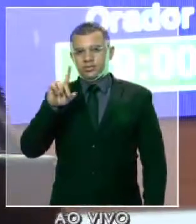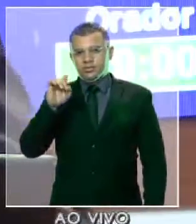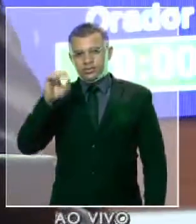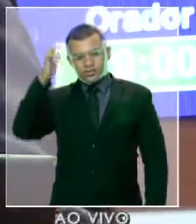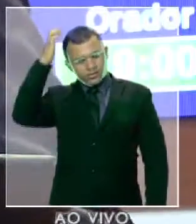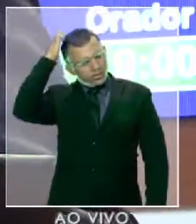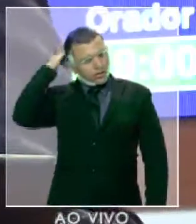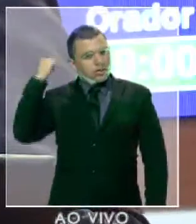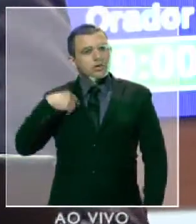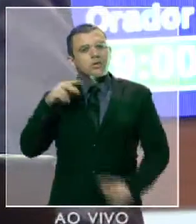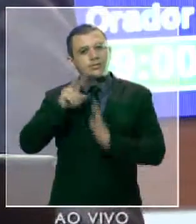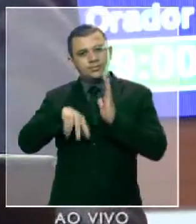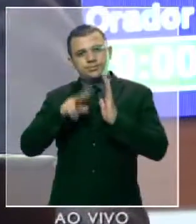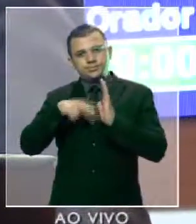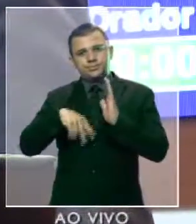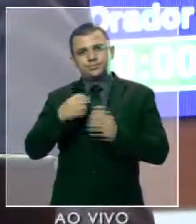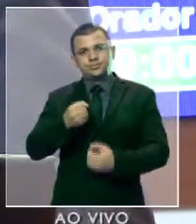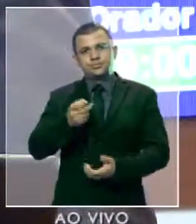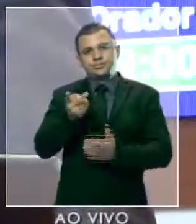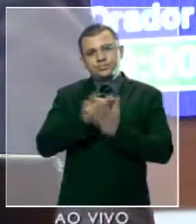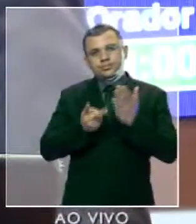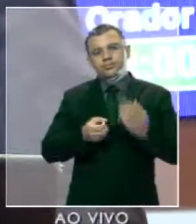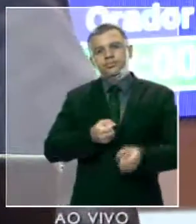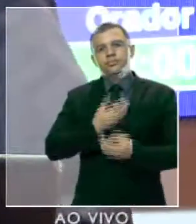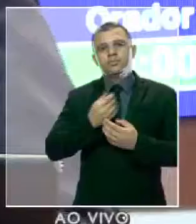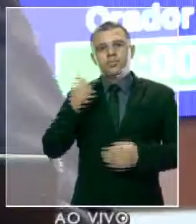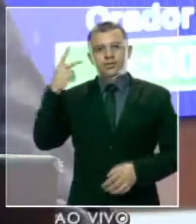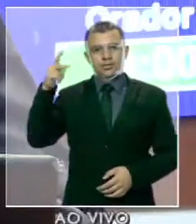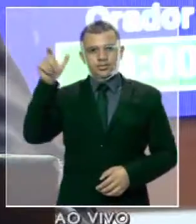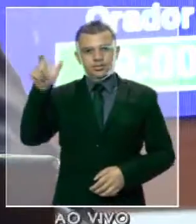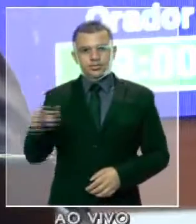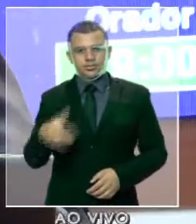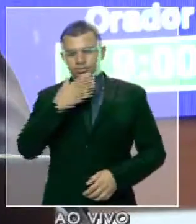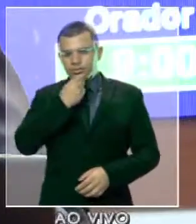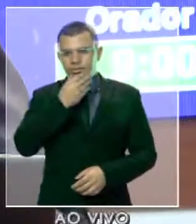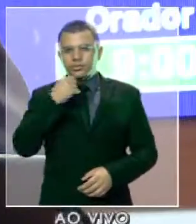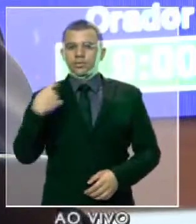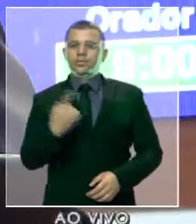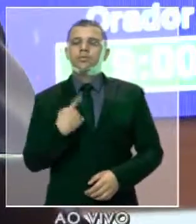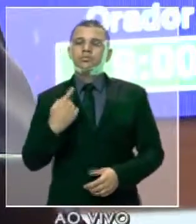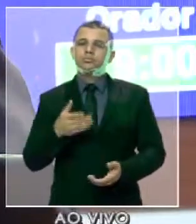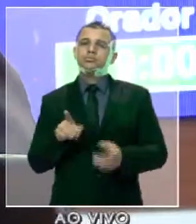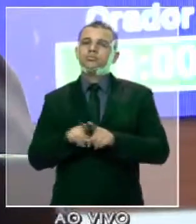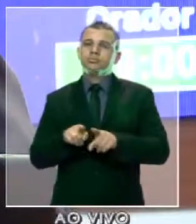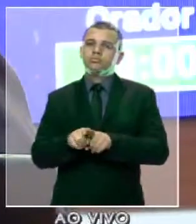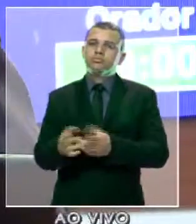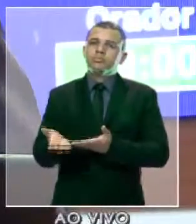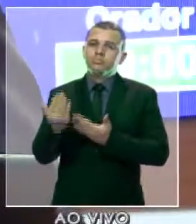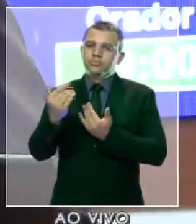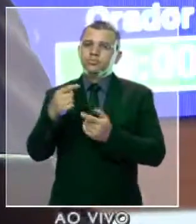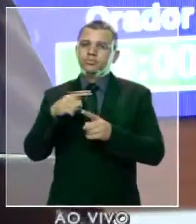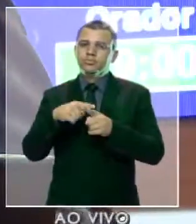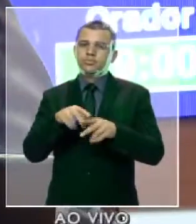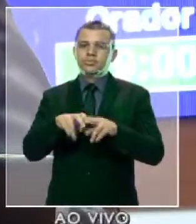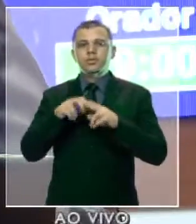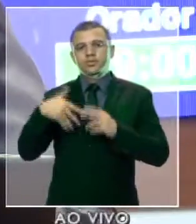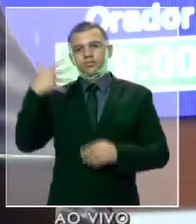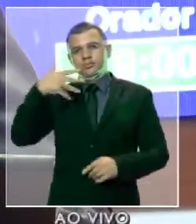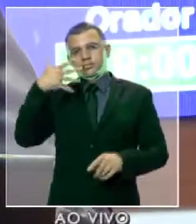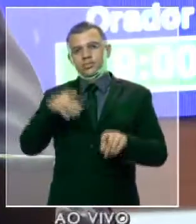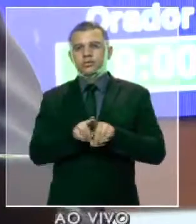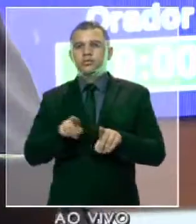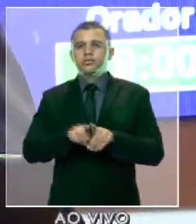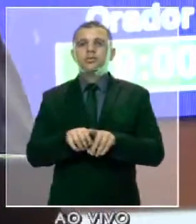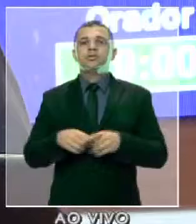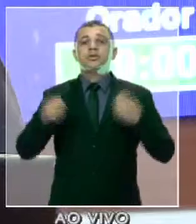poema dele, para aqui hoje fazer a nossa homenagem, rendendo nossas homenagens, também pelo ofício da palavra, que